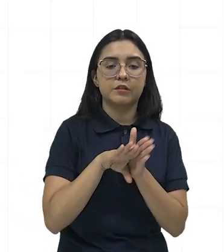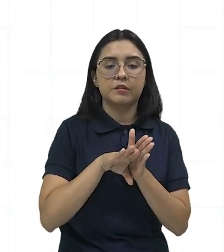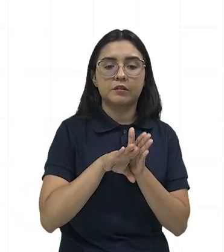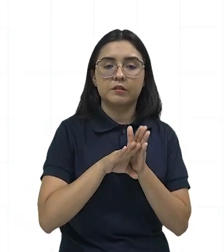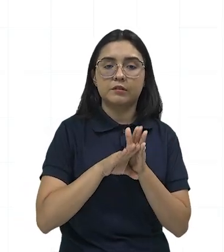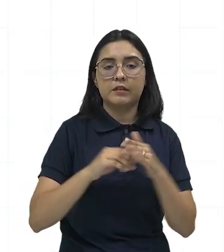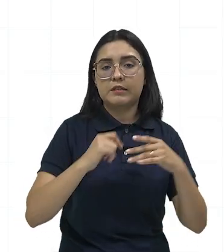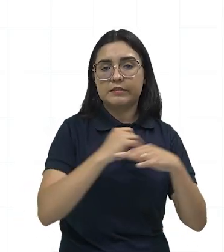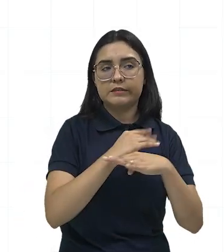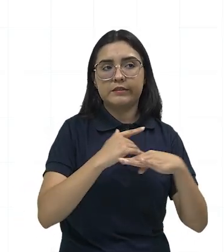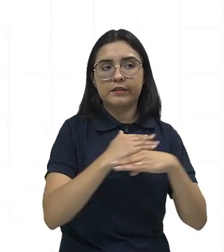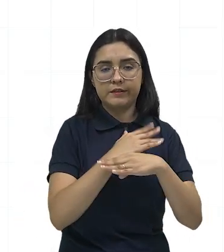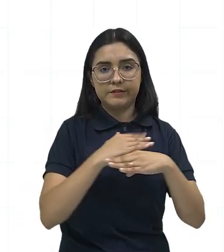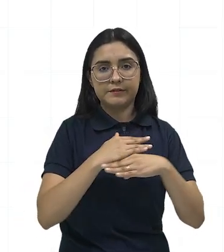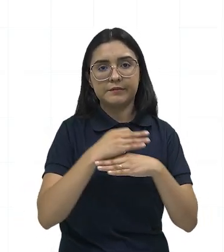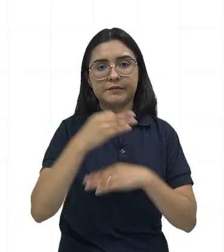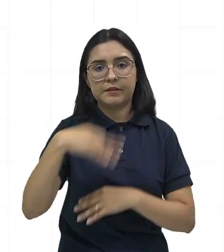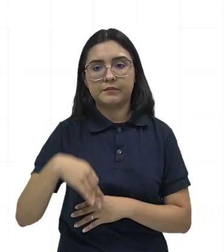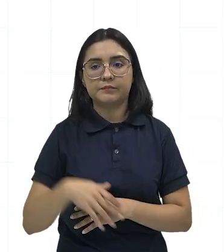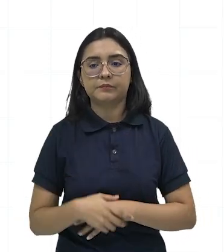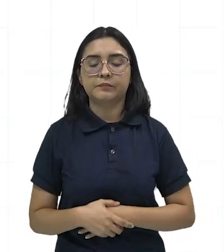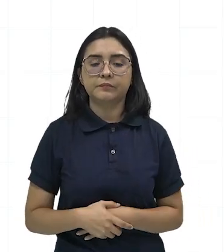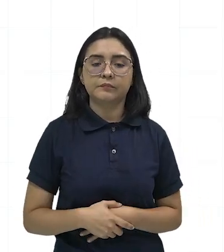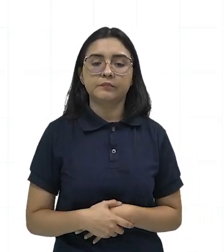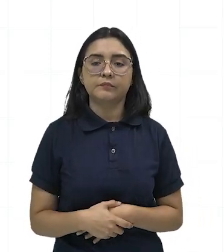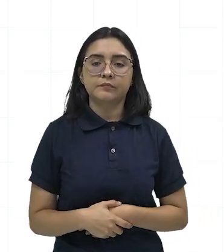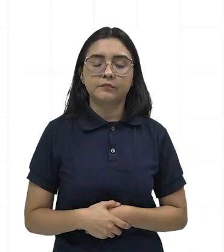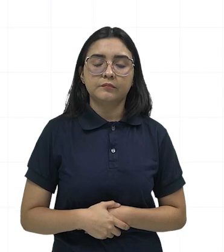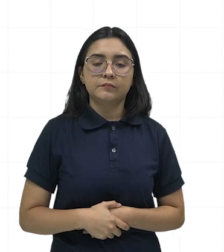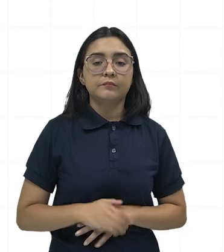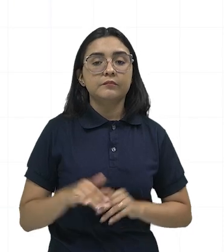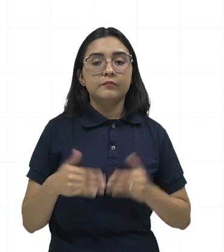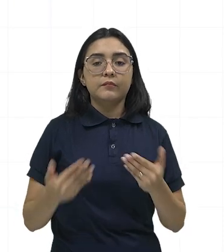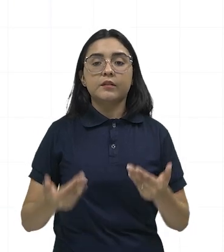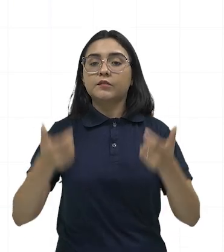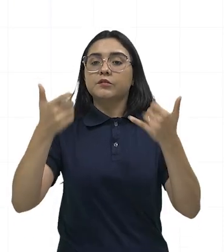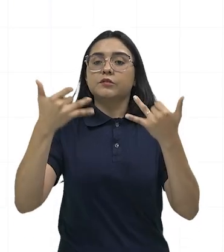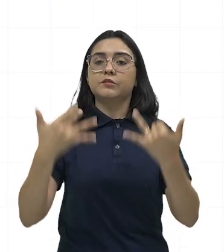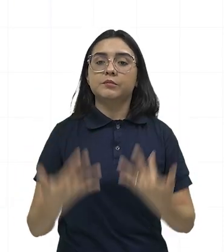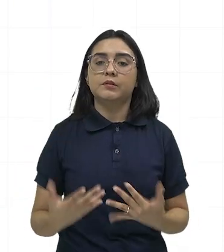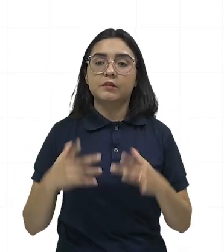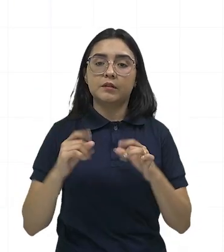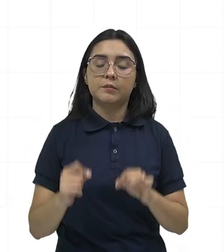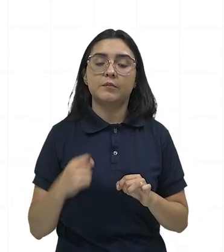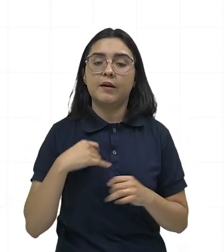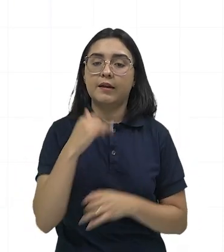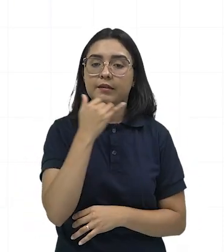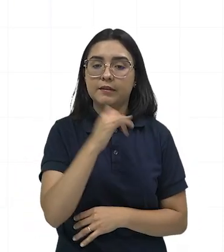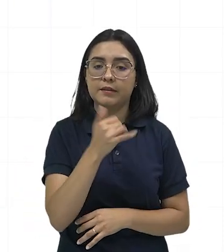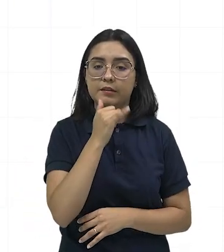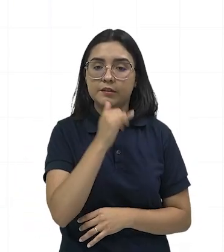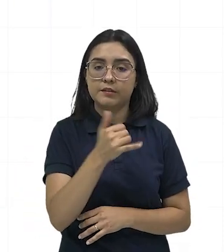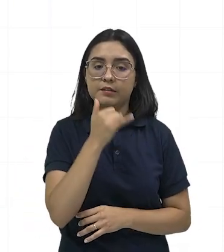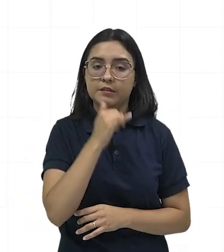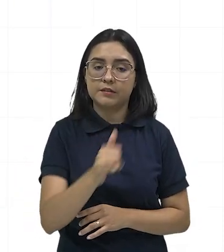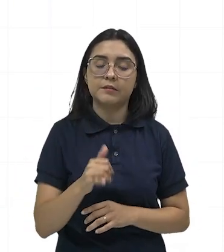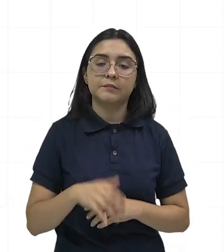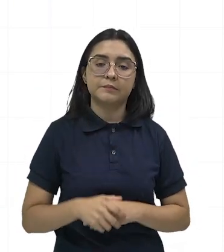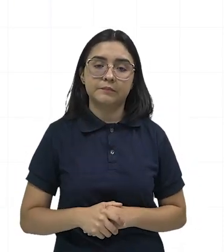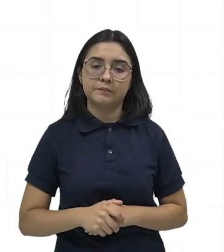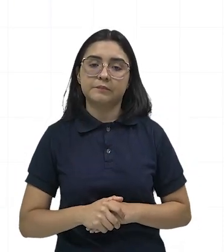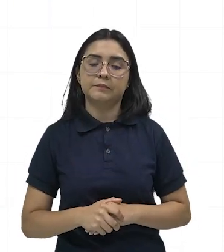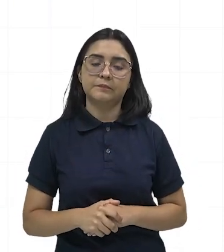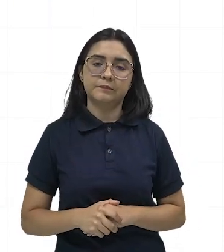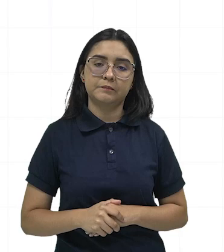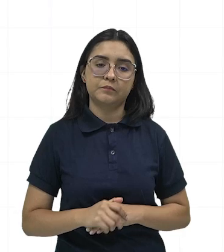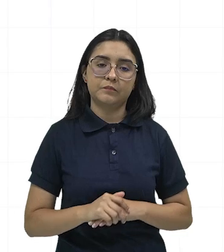nas cidades, certo? Então, aí falamos um pouquinho sobre a energia movida aí